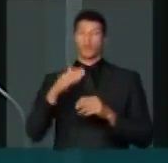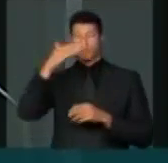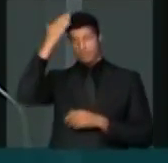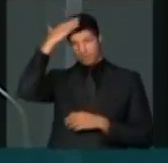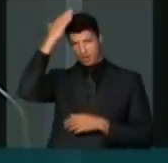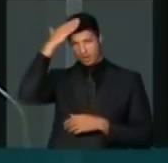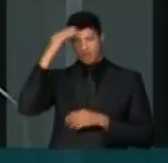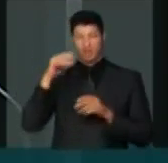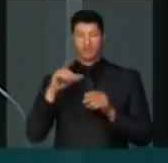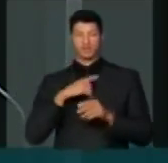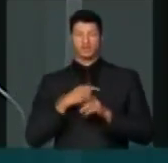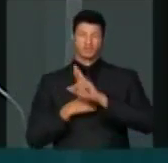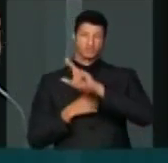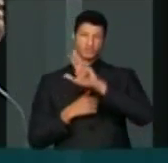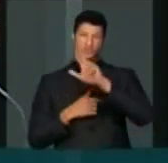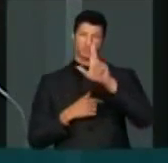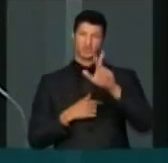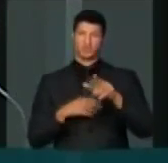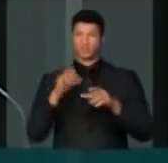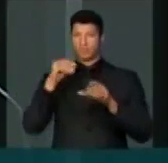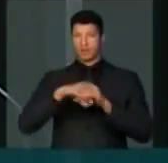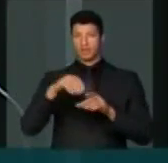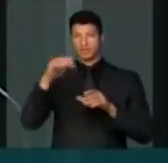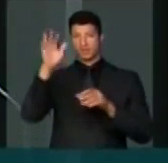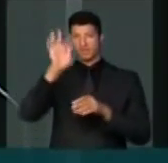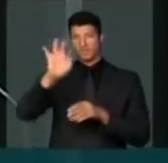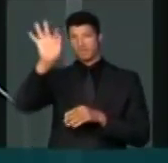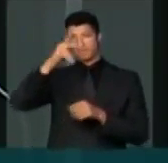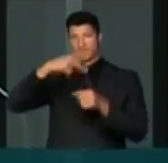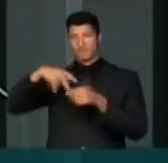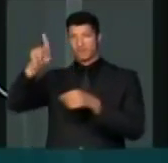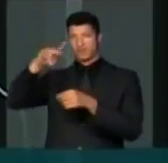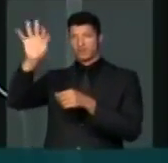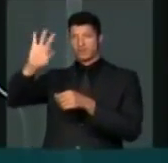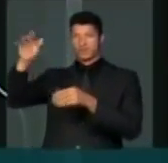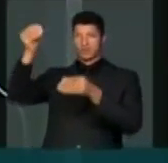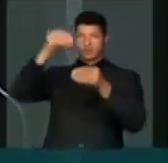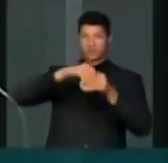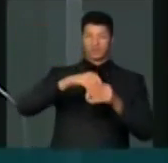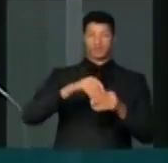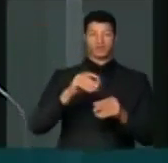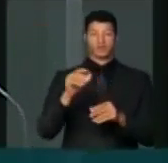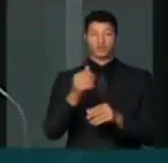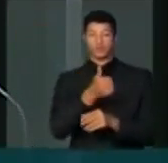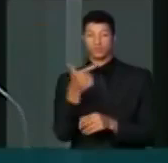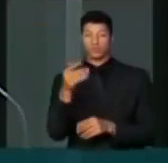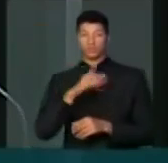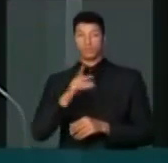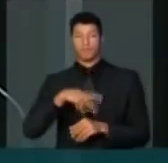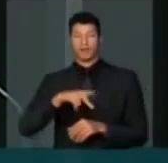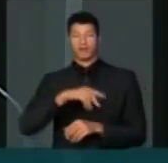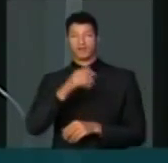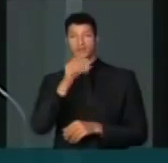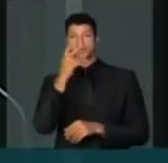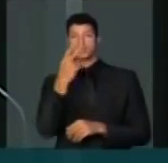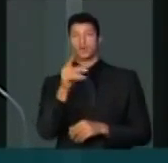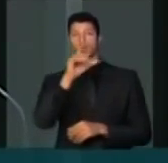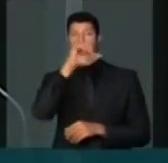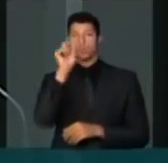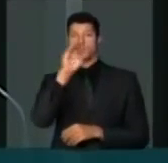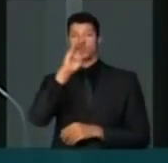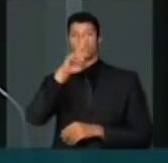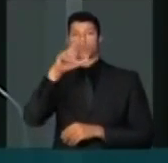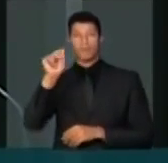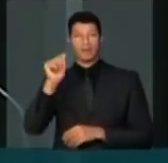continental, cabe várias Franças dentro. Nós, 12 países como Cuba, dentro do estado do Pará,